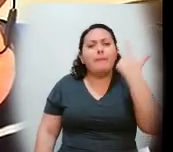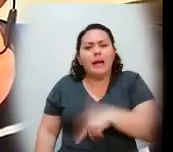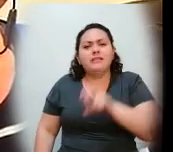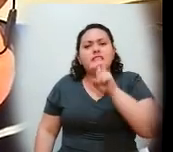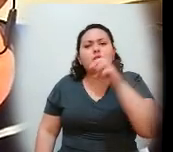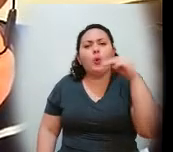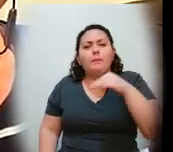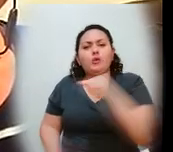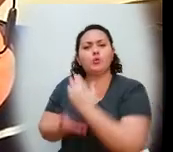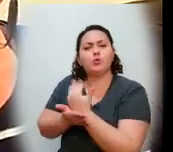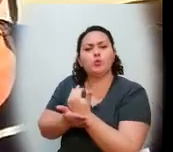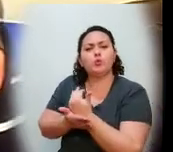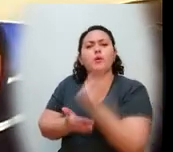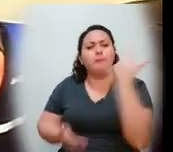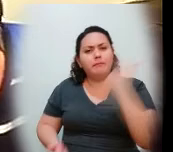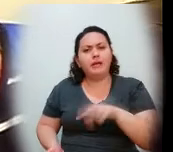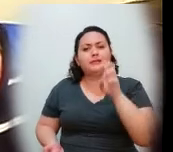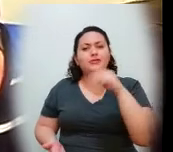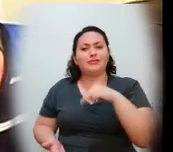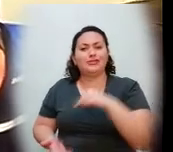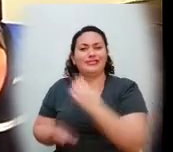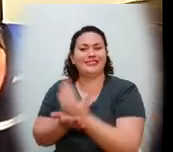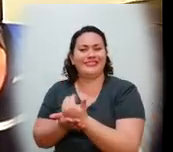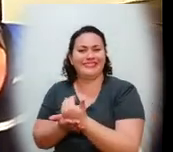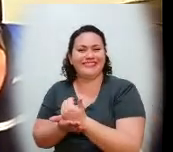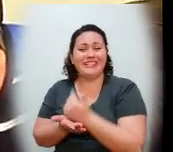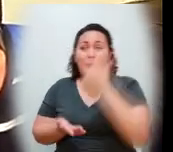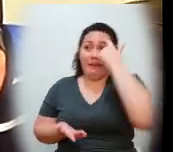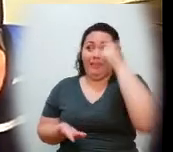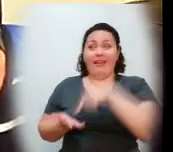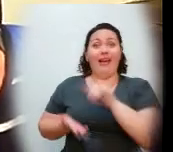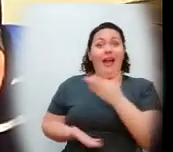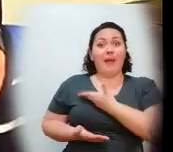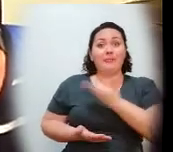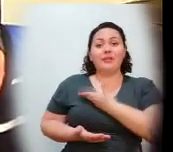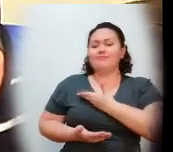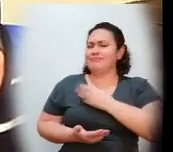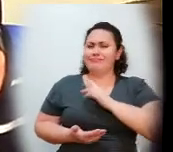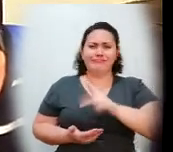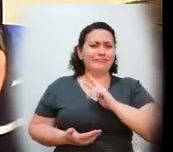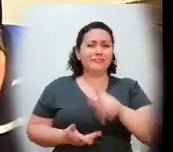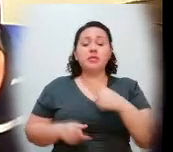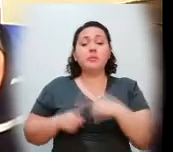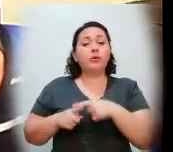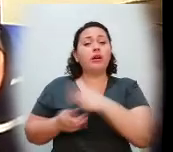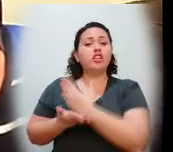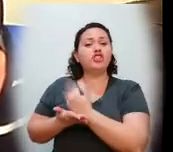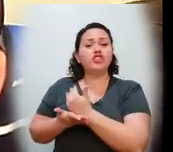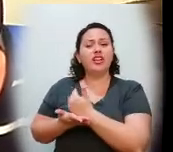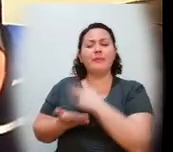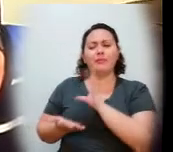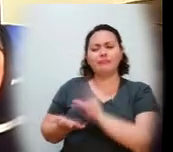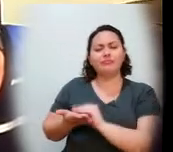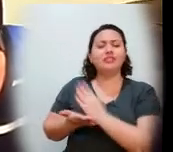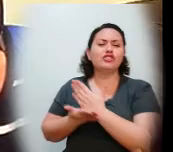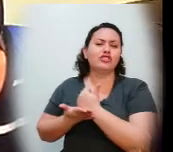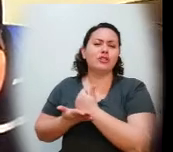mas no final ele acaba não sendo tanto amigo assim, porque vai fazendo com que a gente protele o sair da